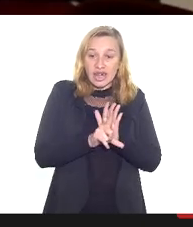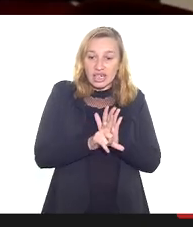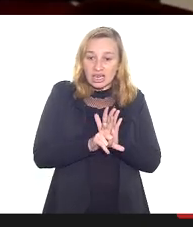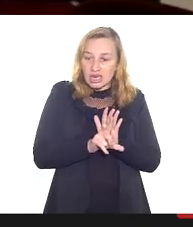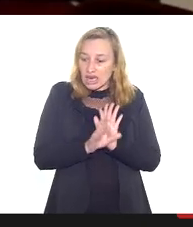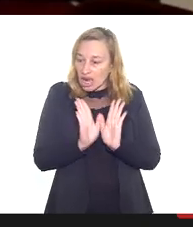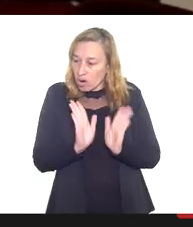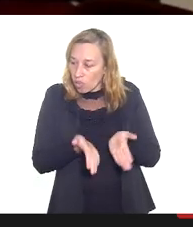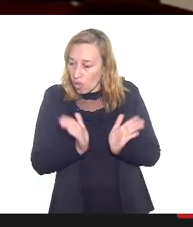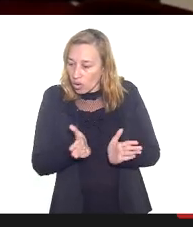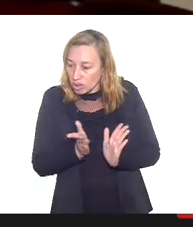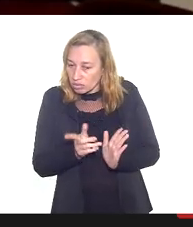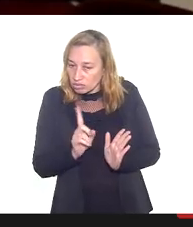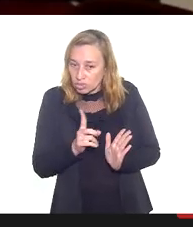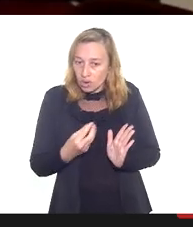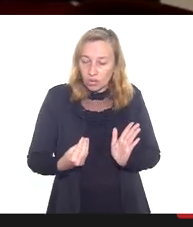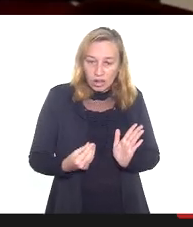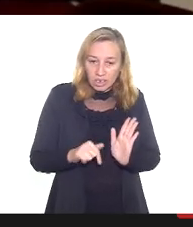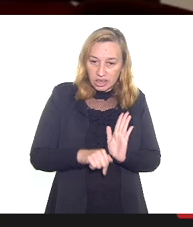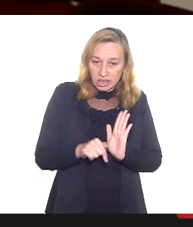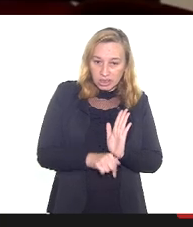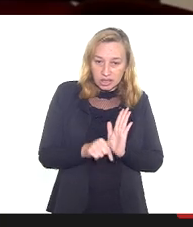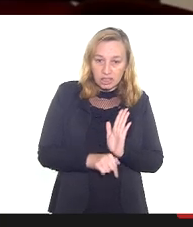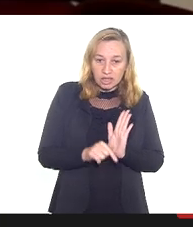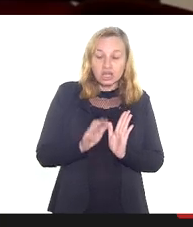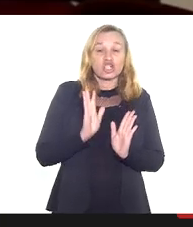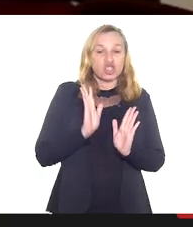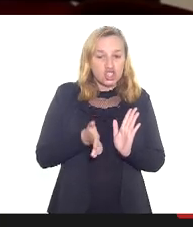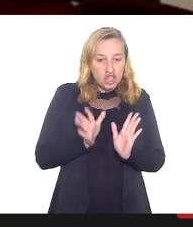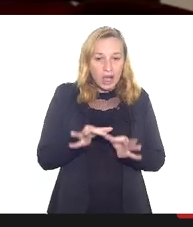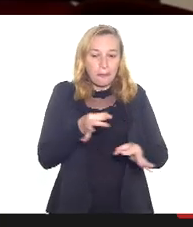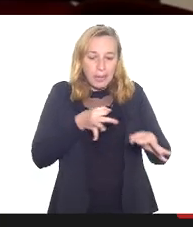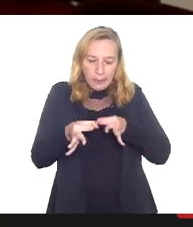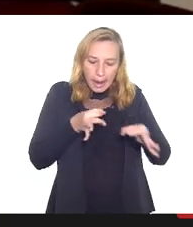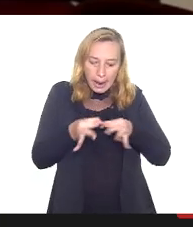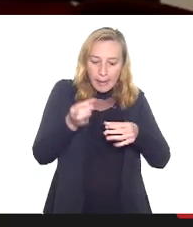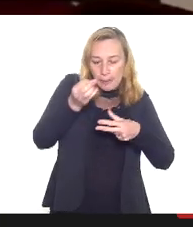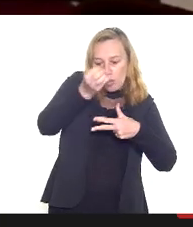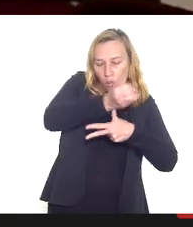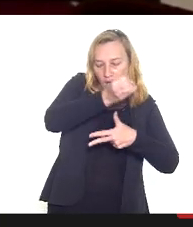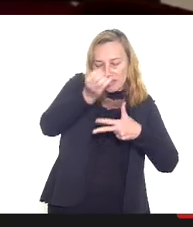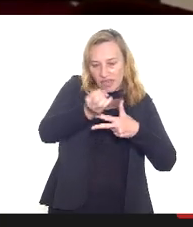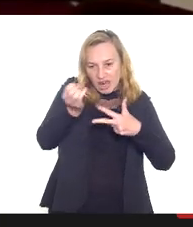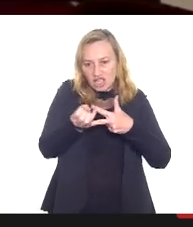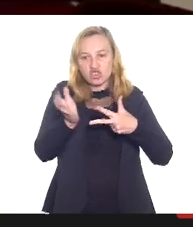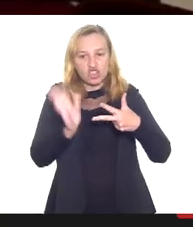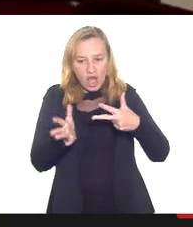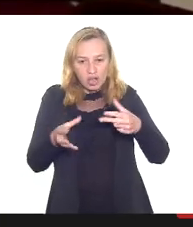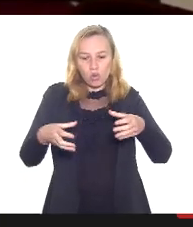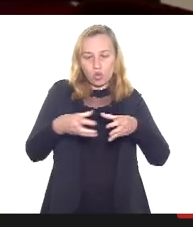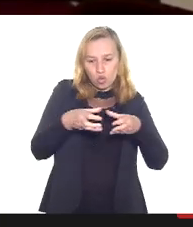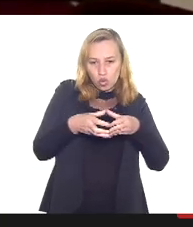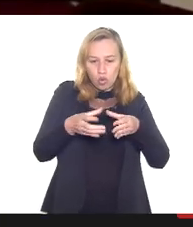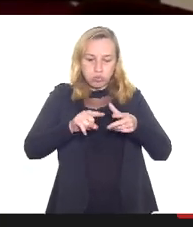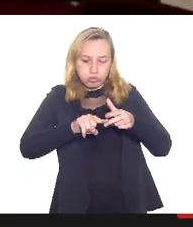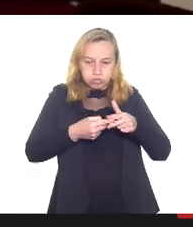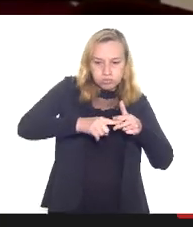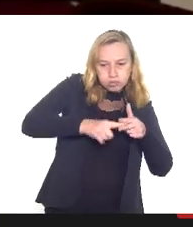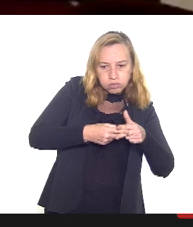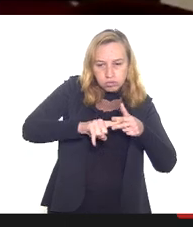aqui, dizendo que o Enem já está sendo trabalhado, já tem um grupo de trabalho para as alterações